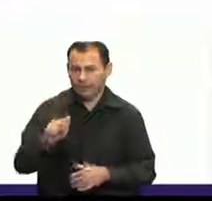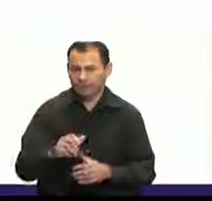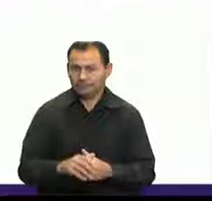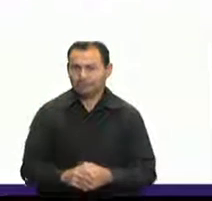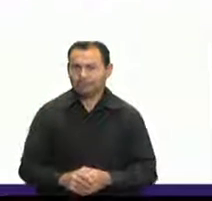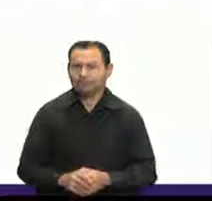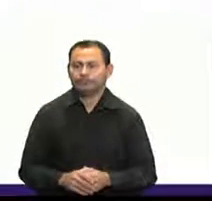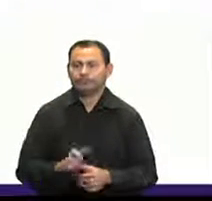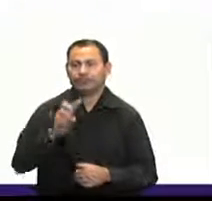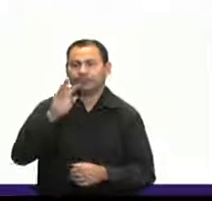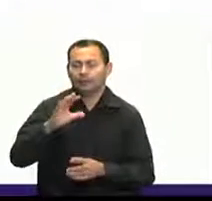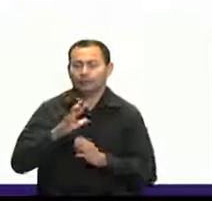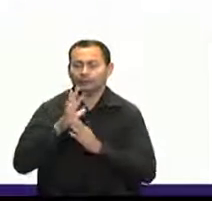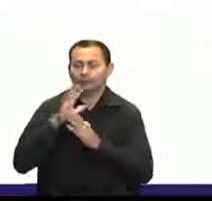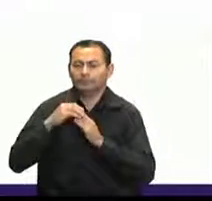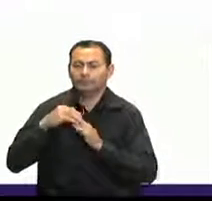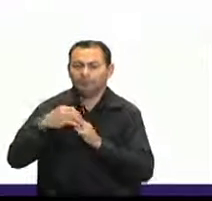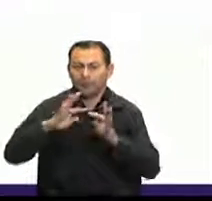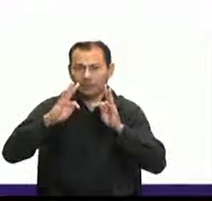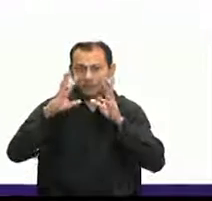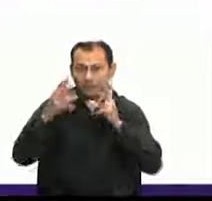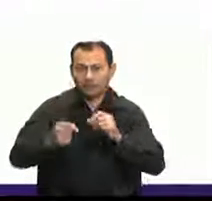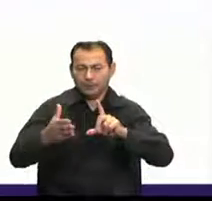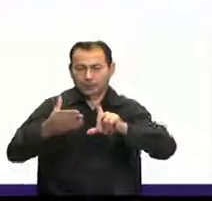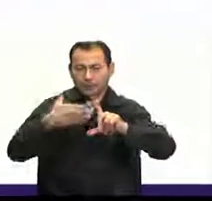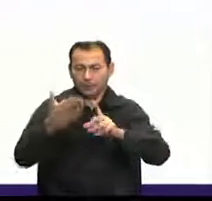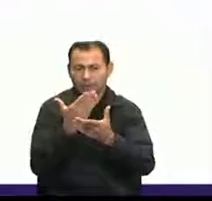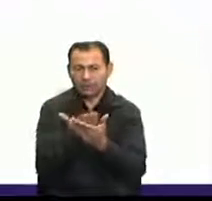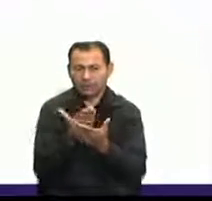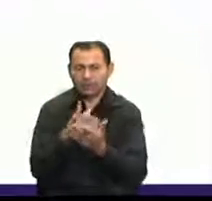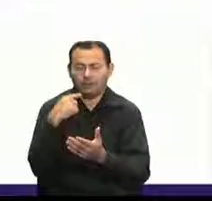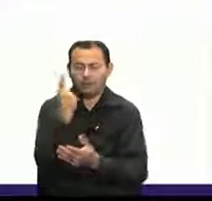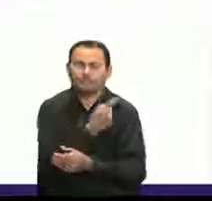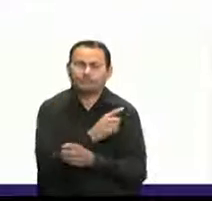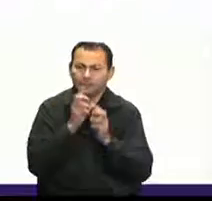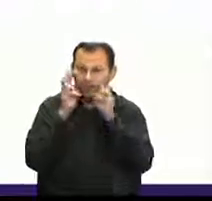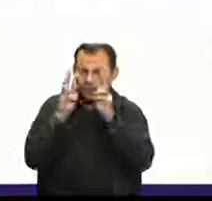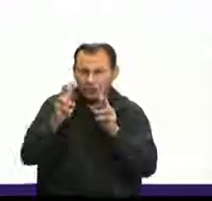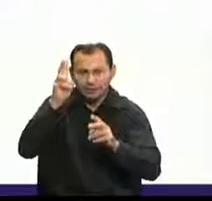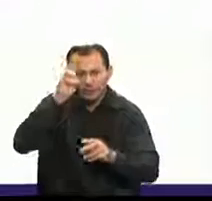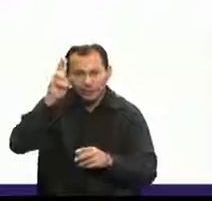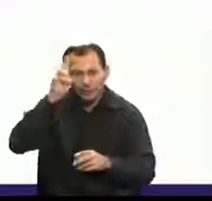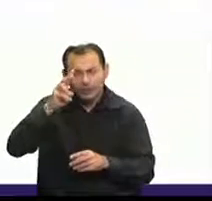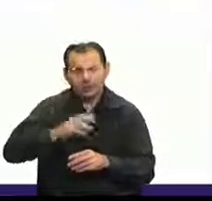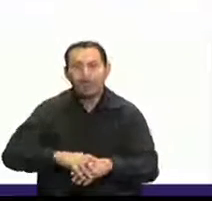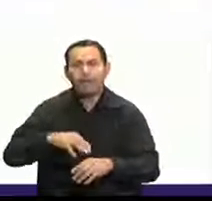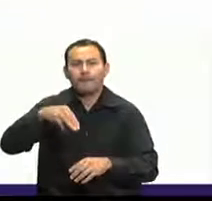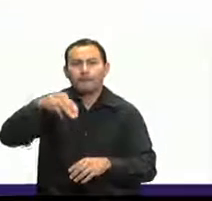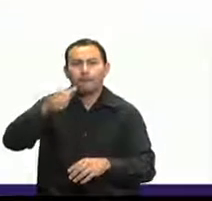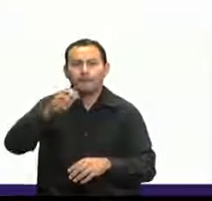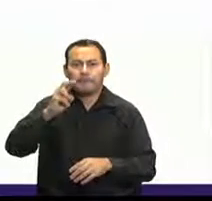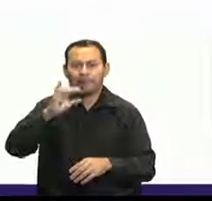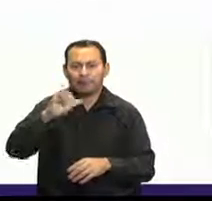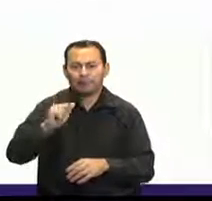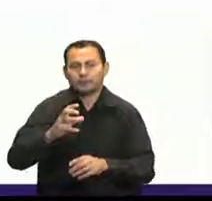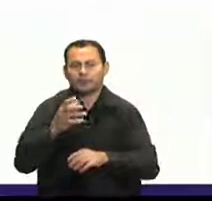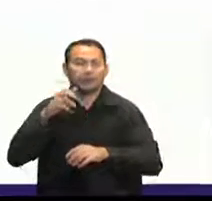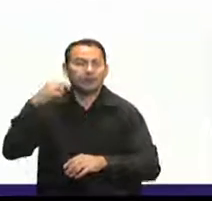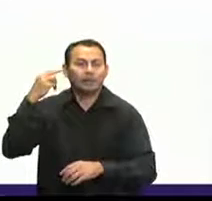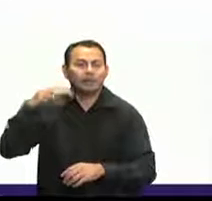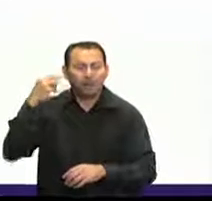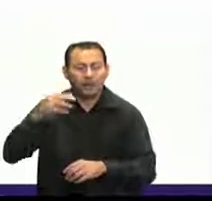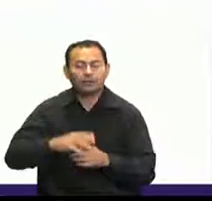aprendizagem que vai nortear toda a nossa aula acompanhe a história de márcia uma advogada